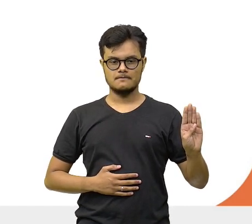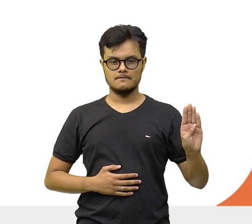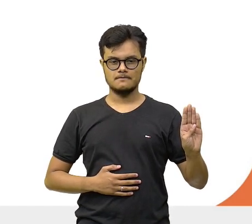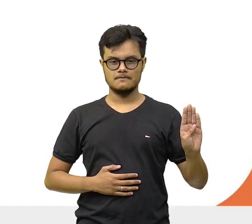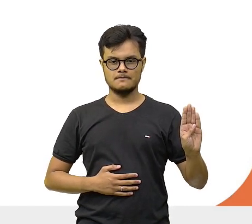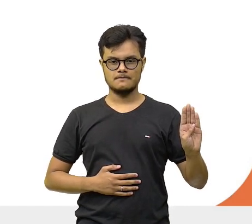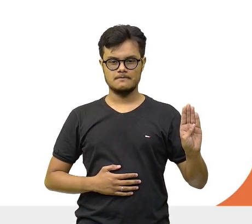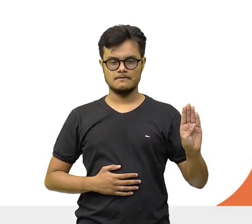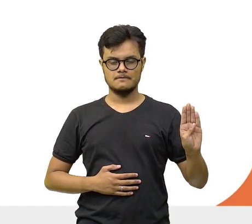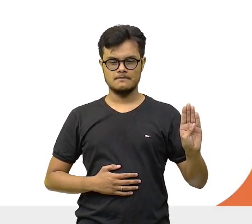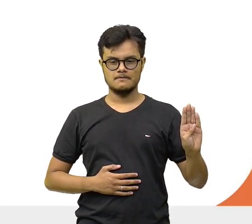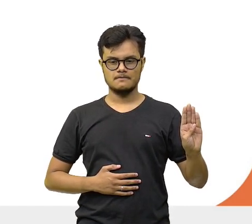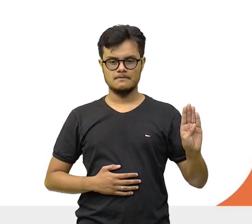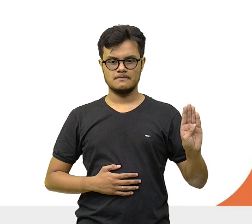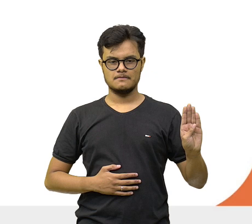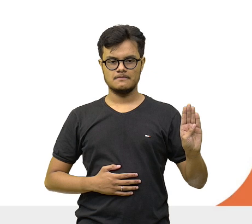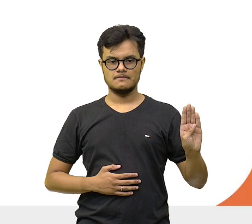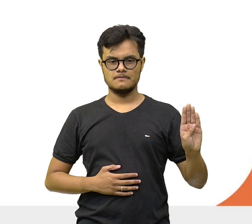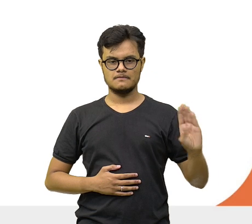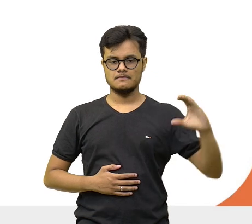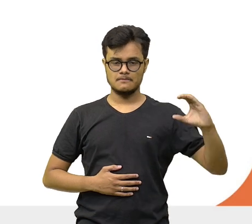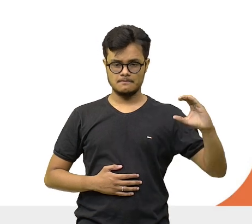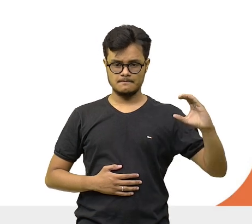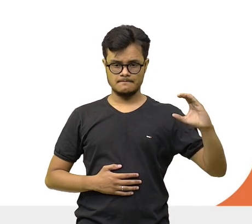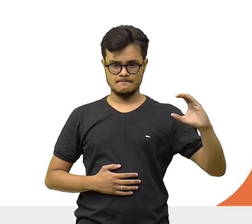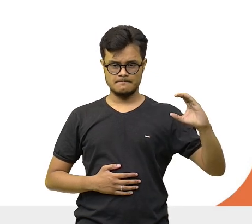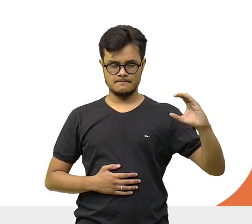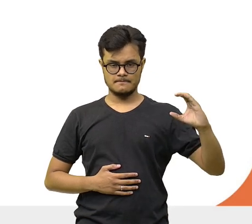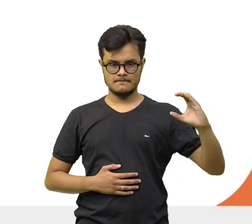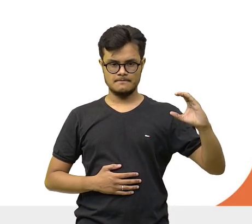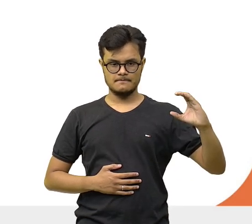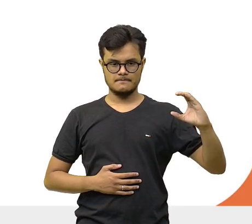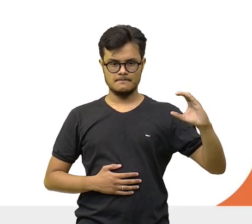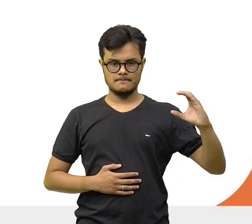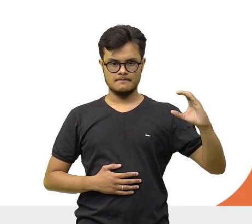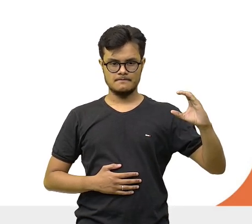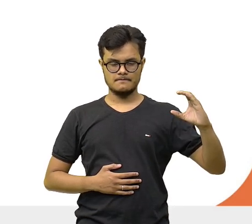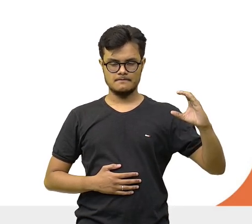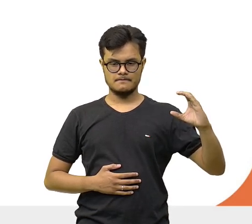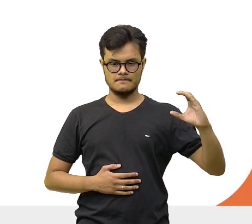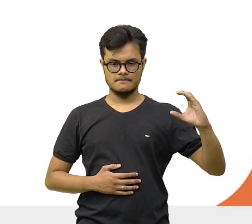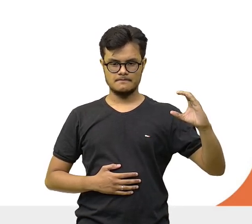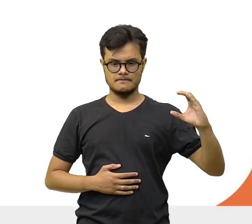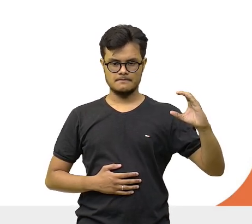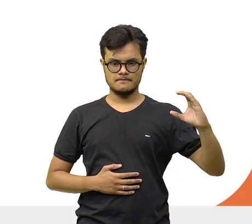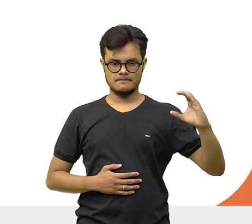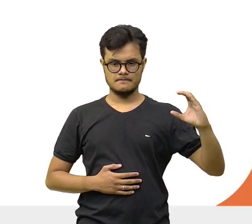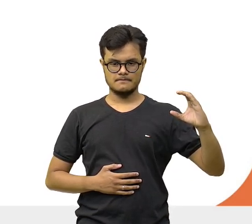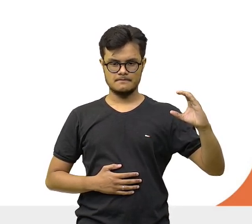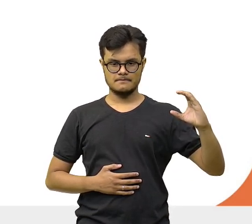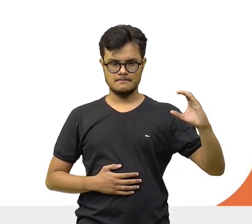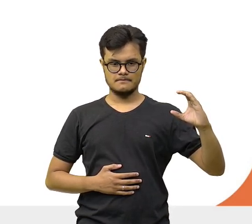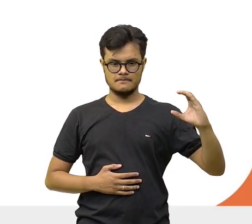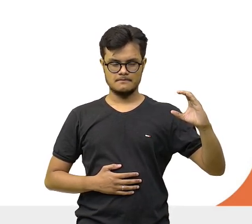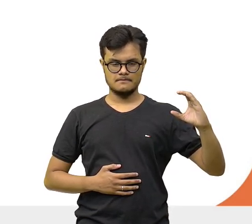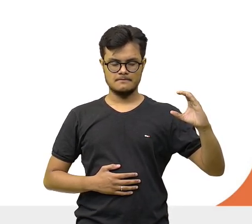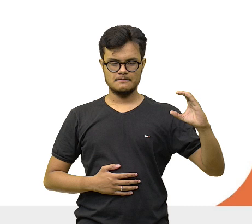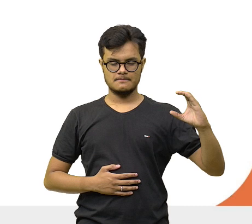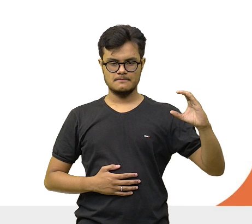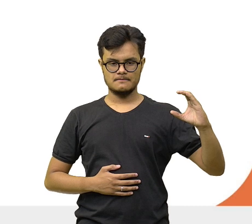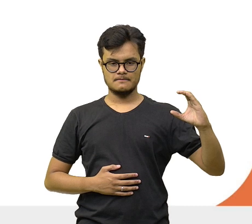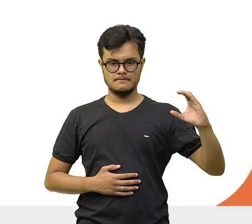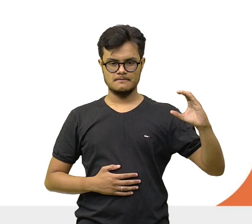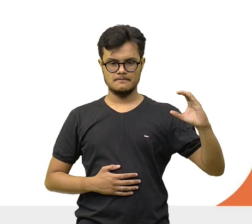frio 950 joules. Letra C, Q quente 610 joules, trabalho